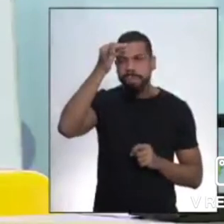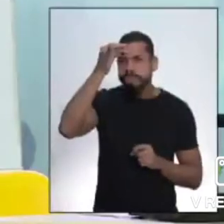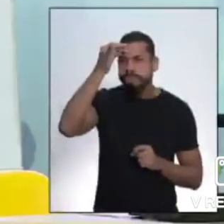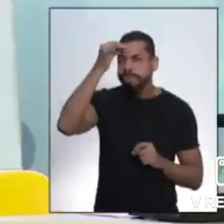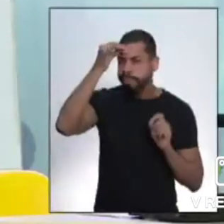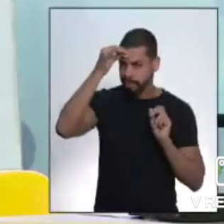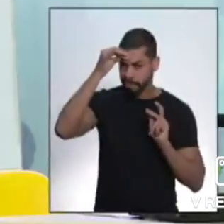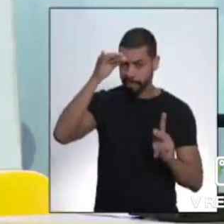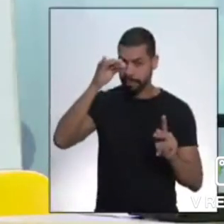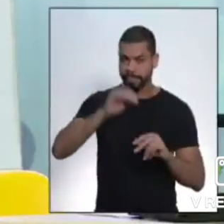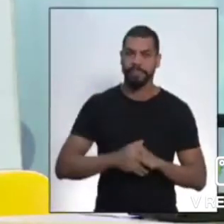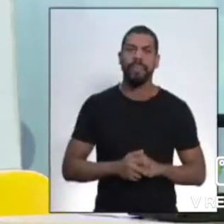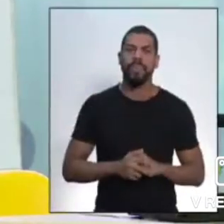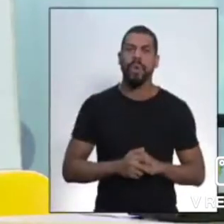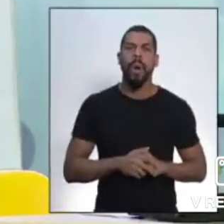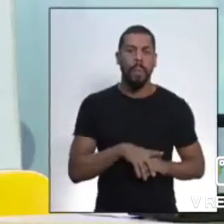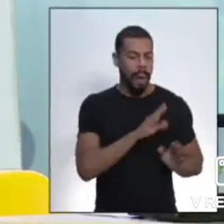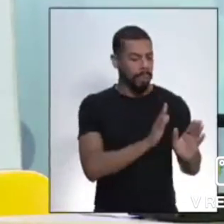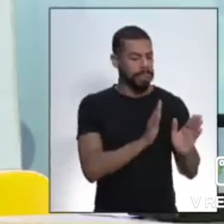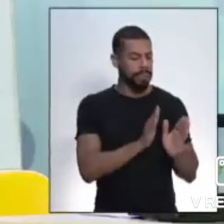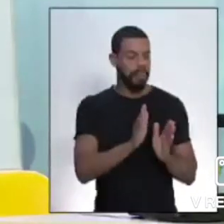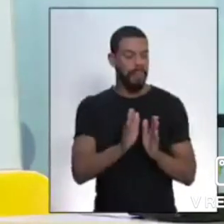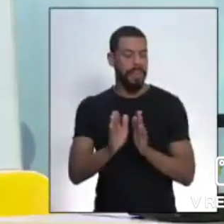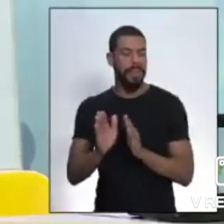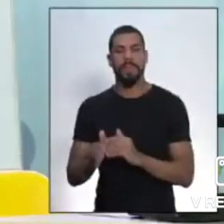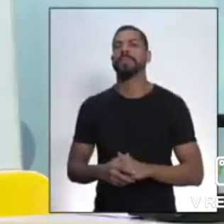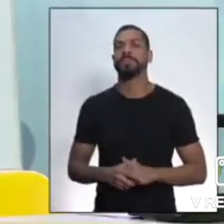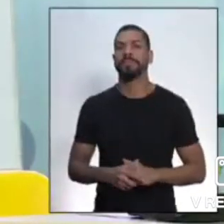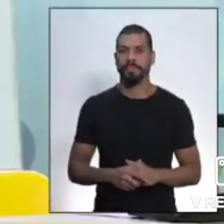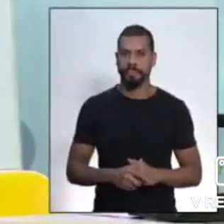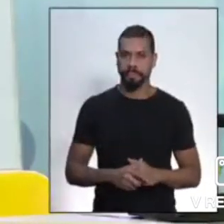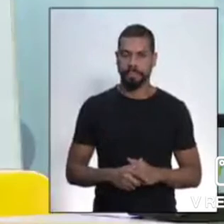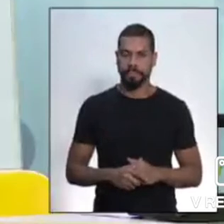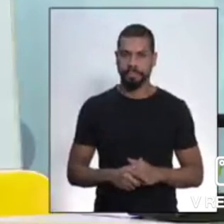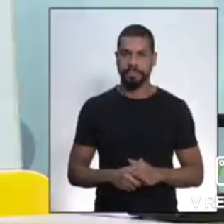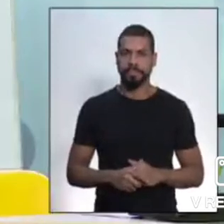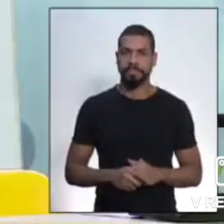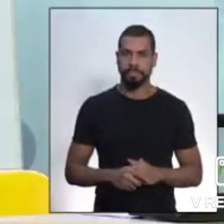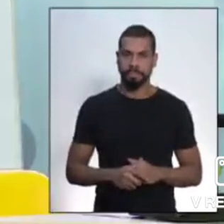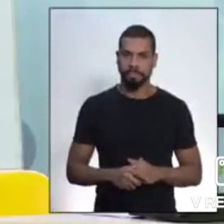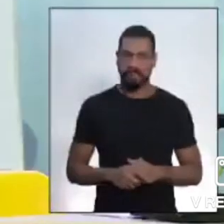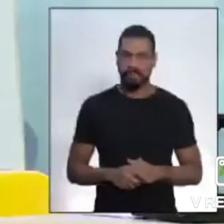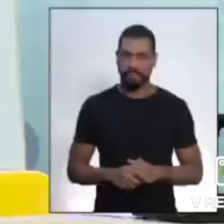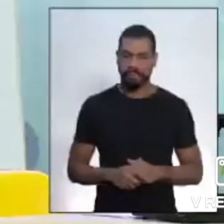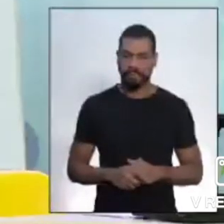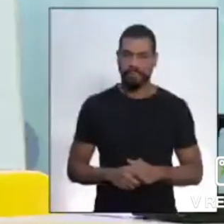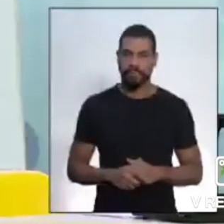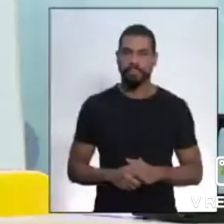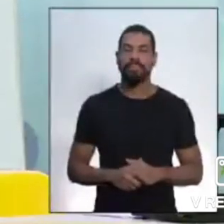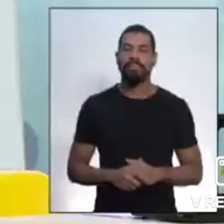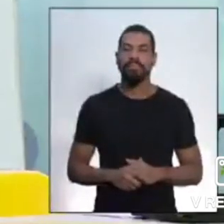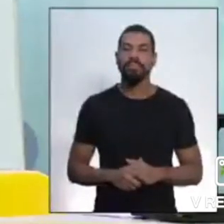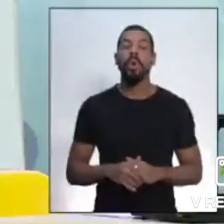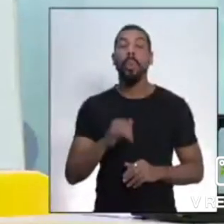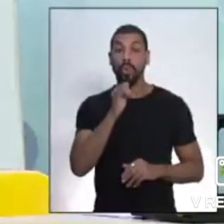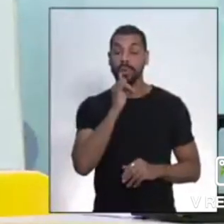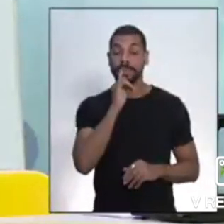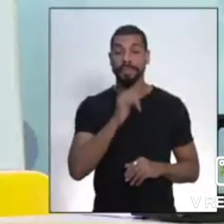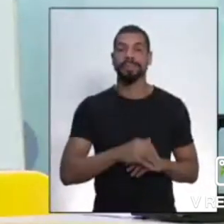que eu tenho aqui para simbolizar a sequência que eu vou montar. Então, essas são as posições. Então, eu